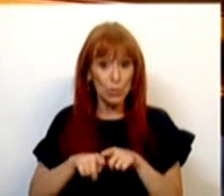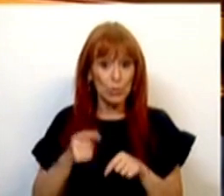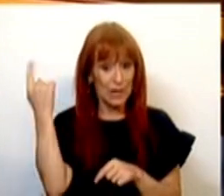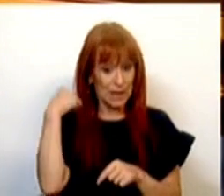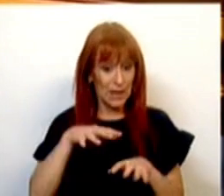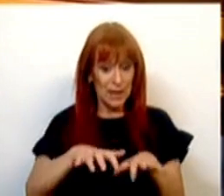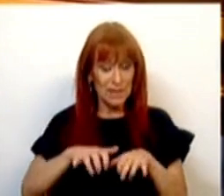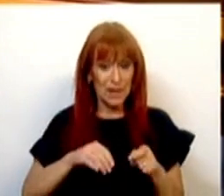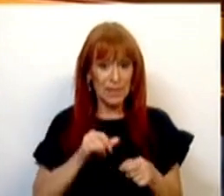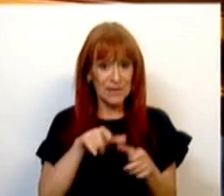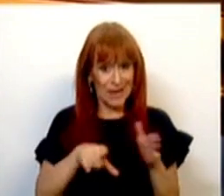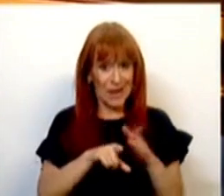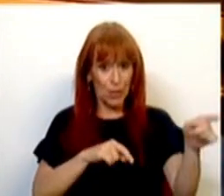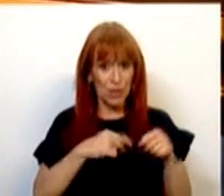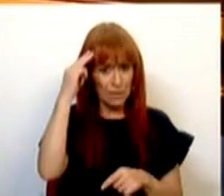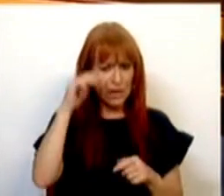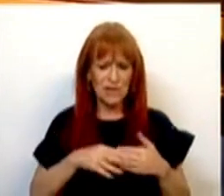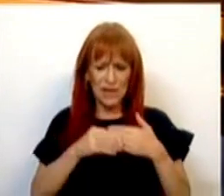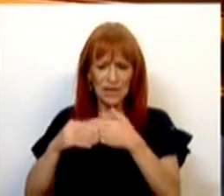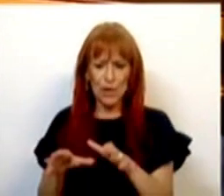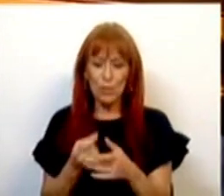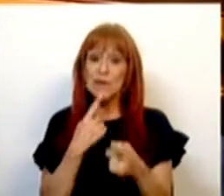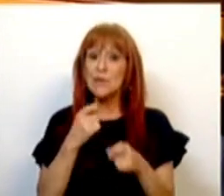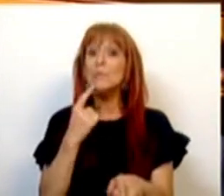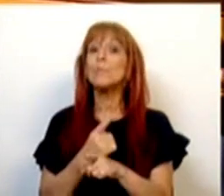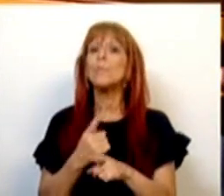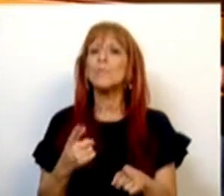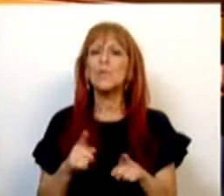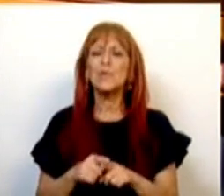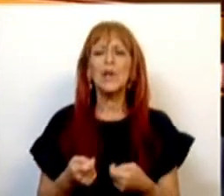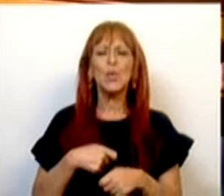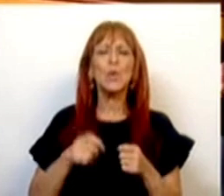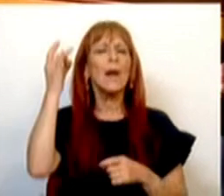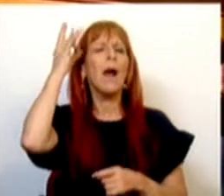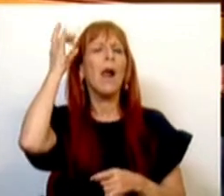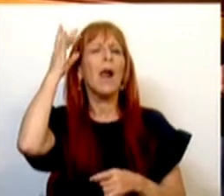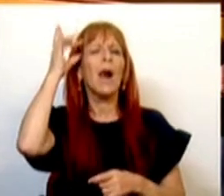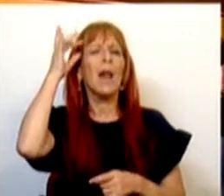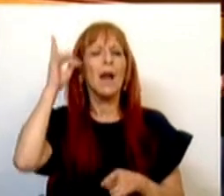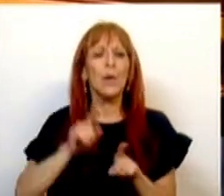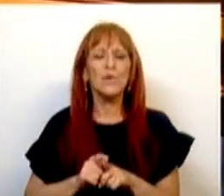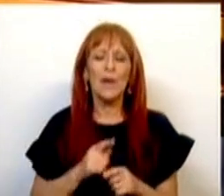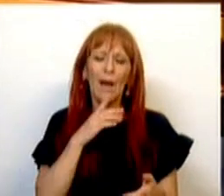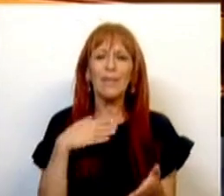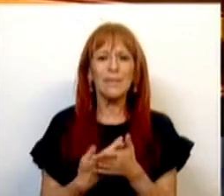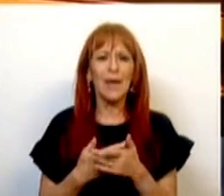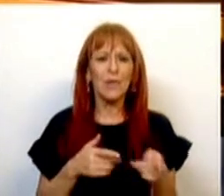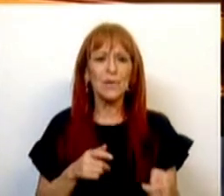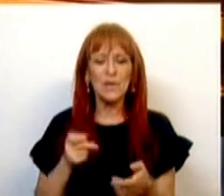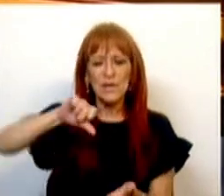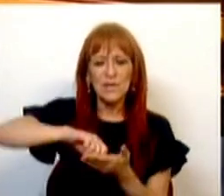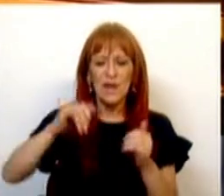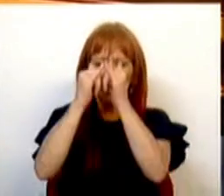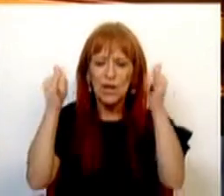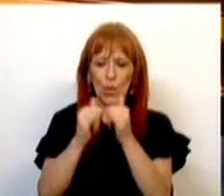Assembleia Legislativa da Madeira, liderei uma comissão de inquérito, precisamente, contra a negociata que foi a concessão do Centro Internacional de Negócios a